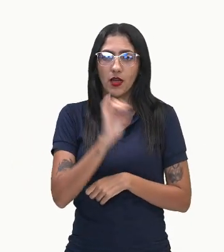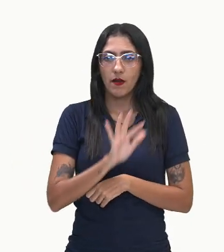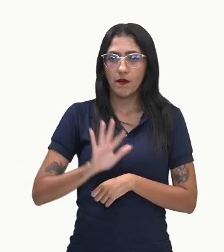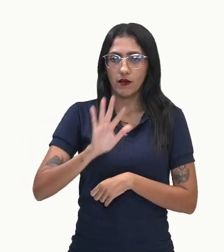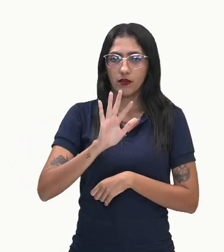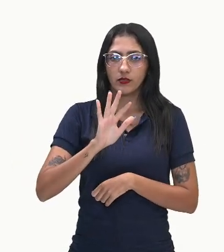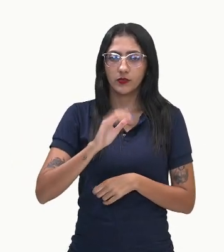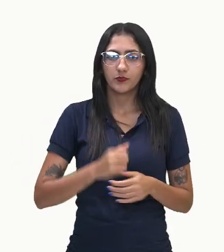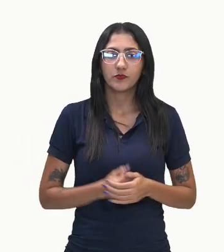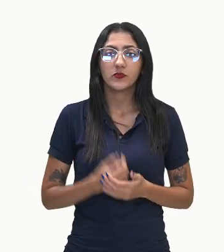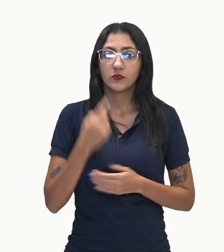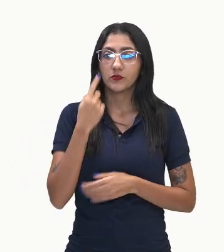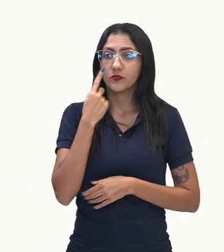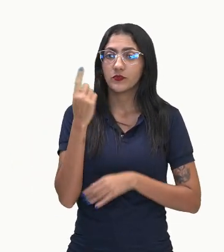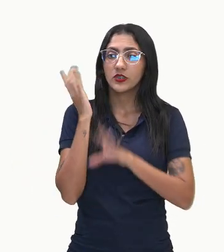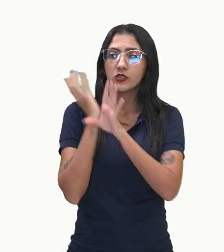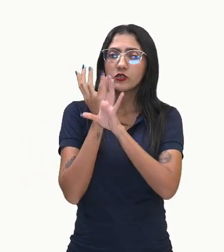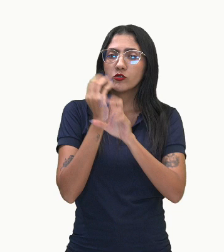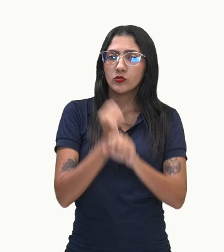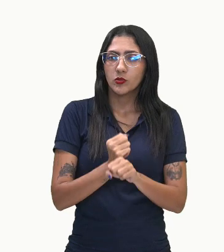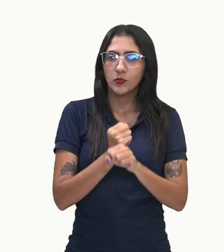somar